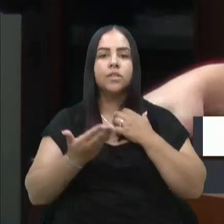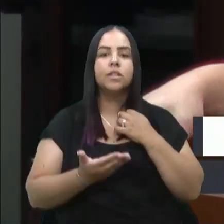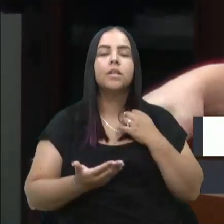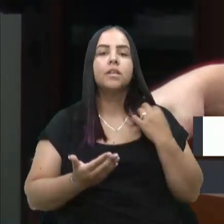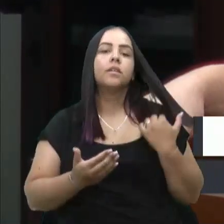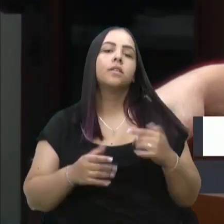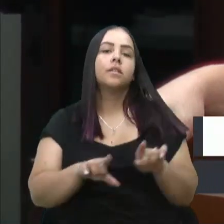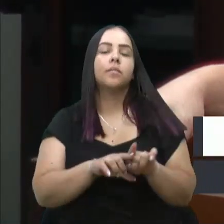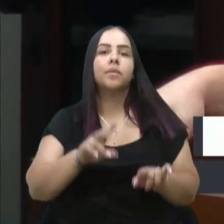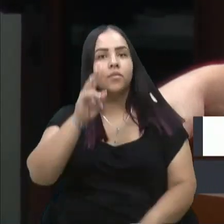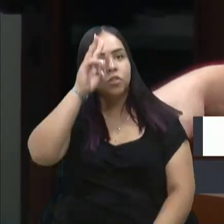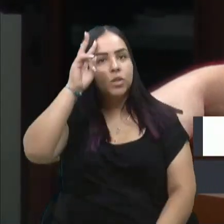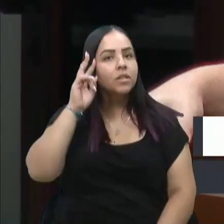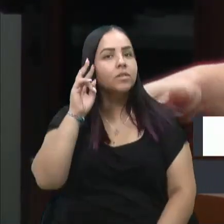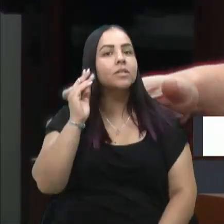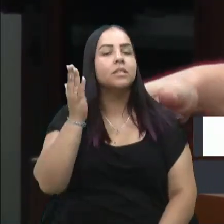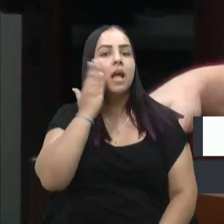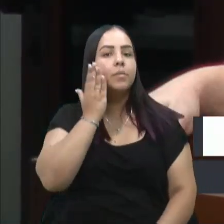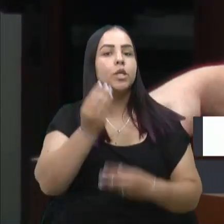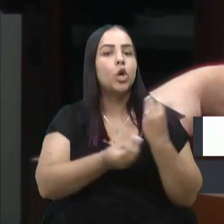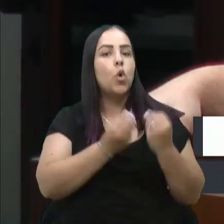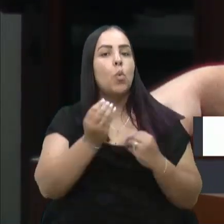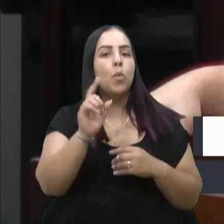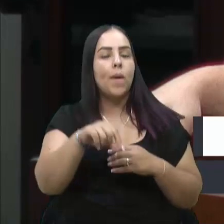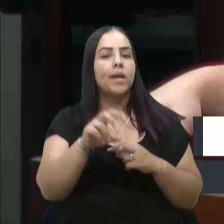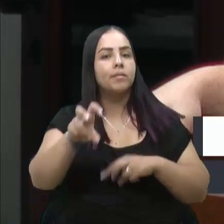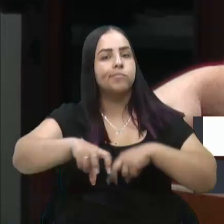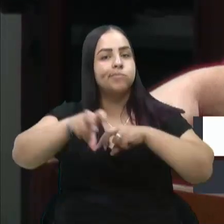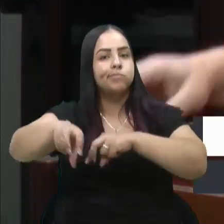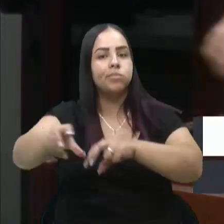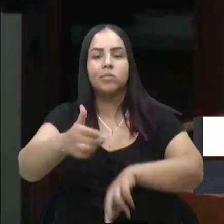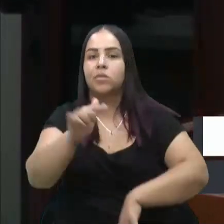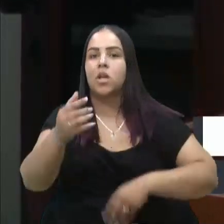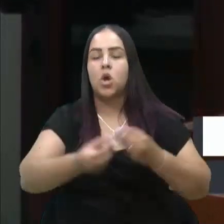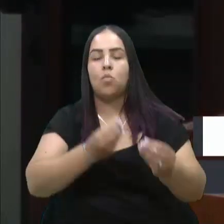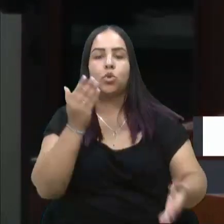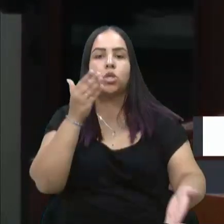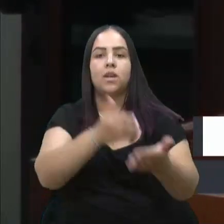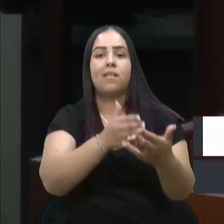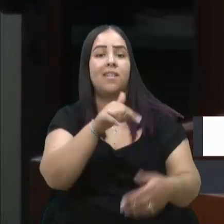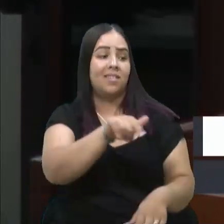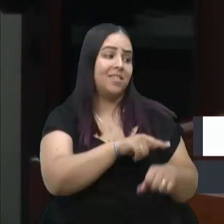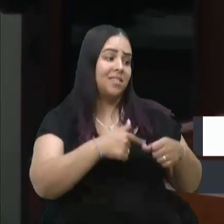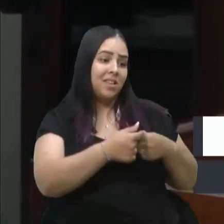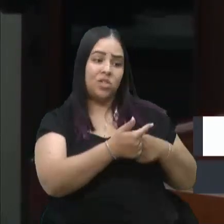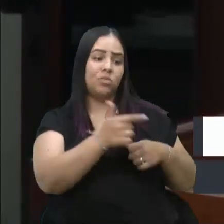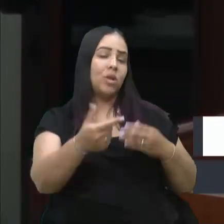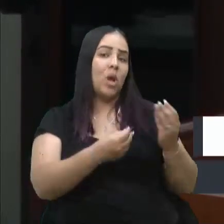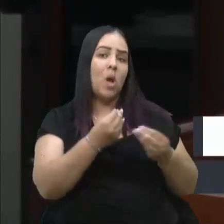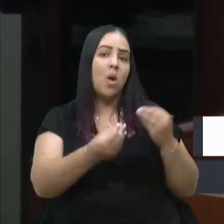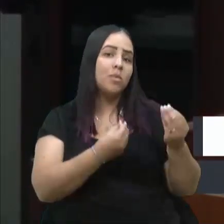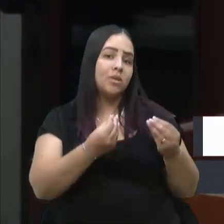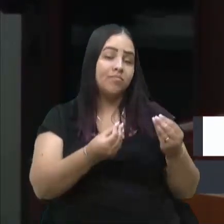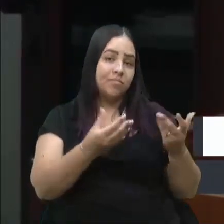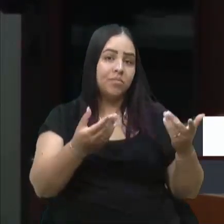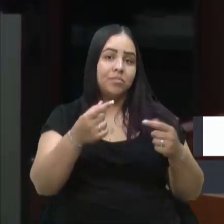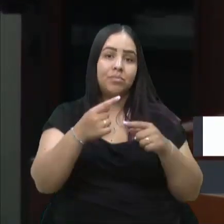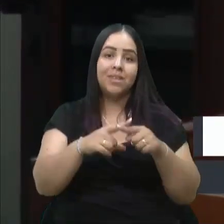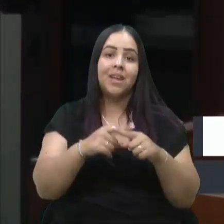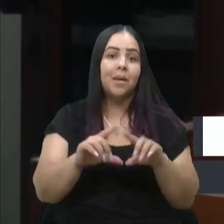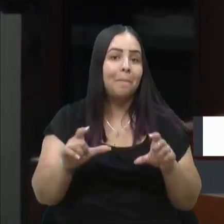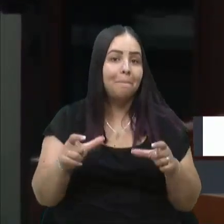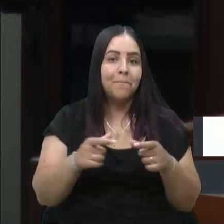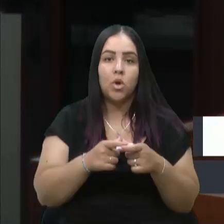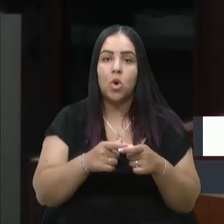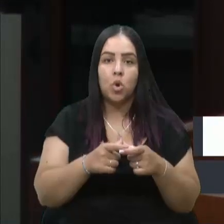foram subprefeitos, sabe que o interior não tem como ser atendido de imediato. Nem a cidade não tem, porque, infelizmente, a corporação é pequena.